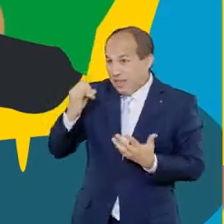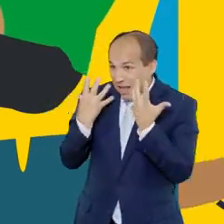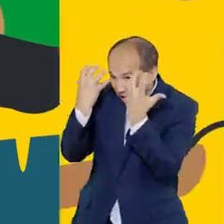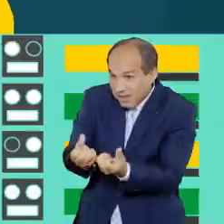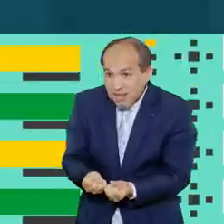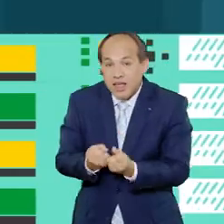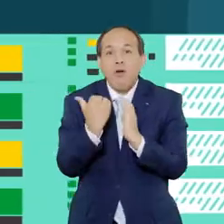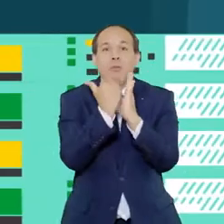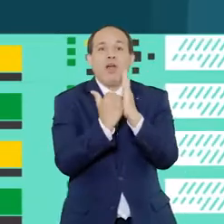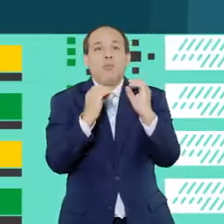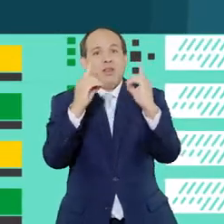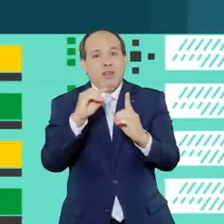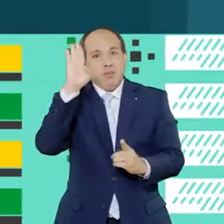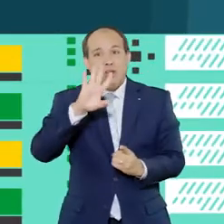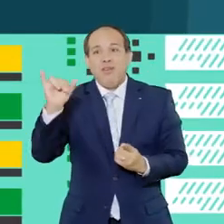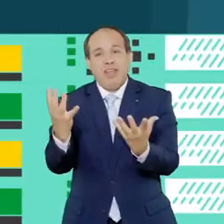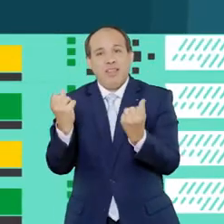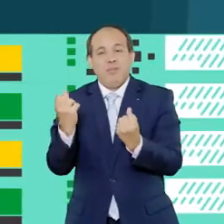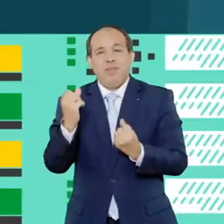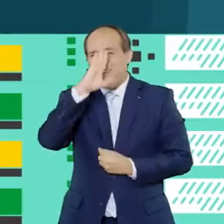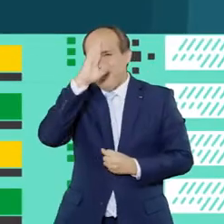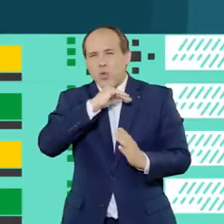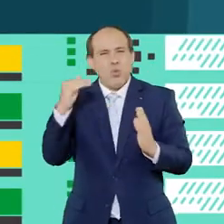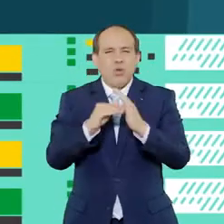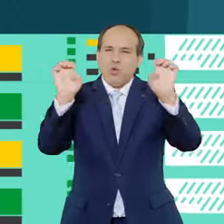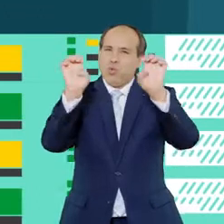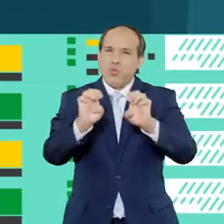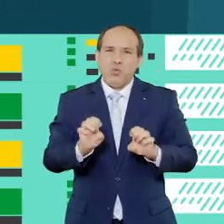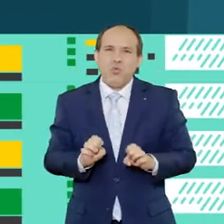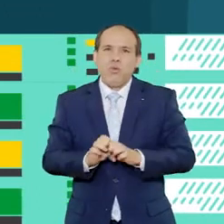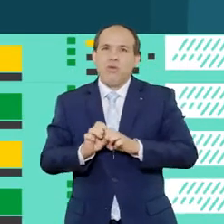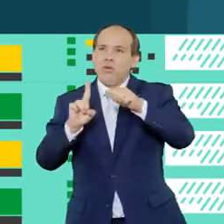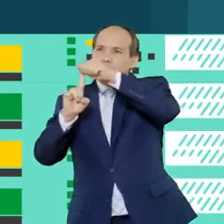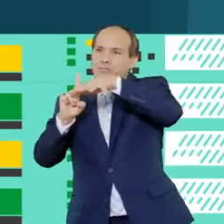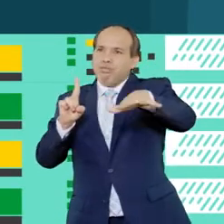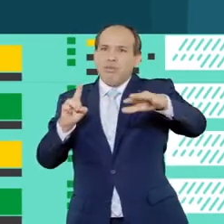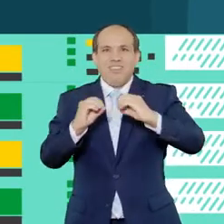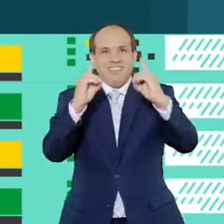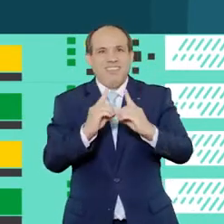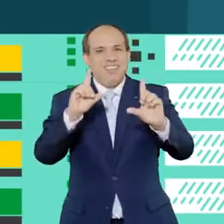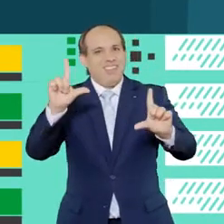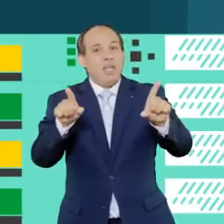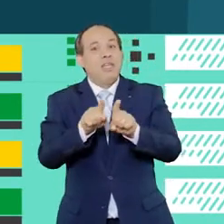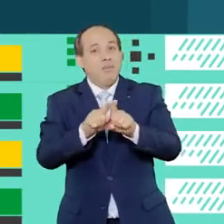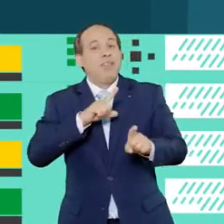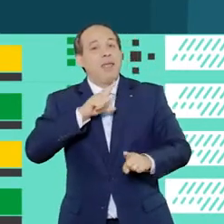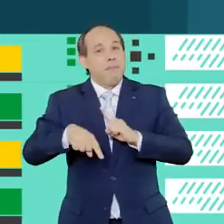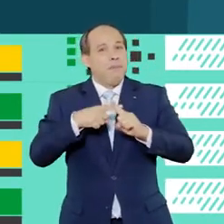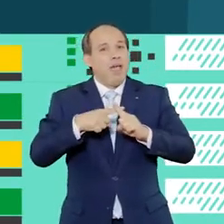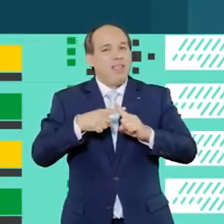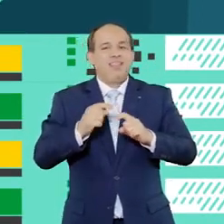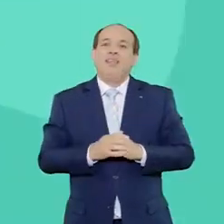interatividade. A prefeitura que aderir ao Digitaliza Brasil recebe de graça toda a infraestrutura para a digitalização do sinal de